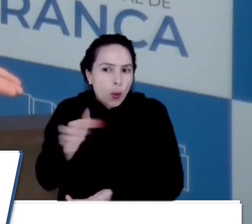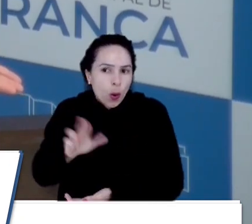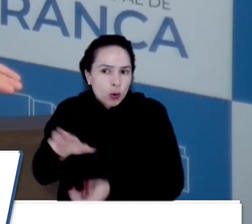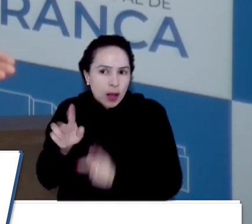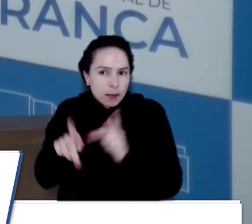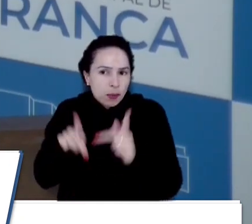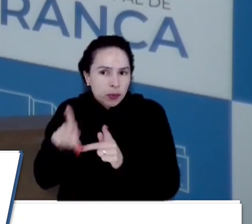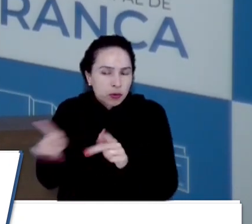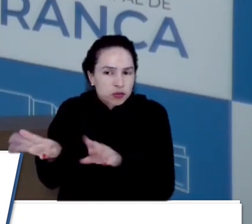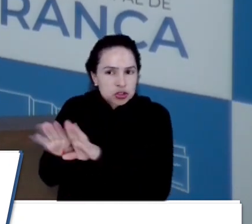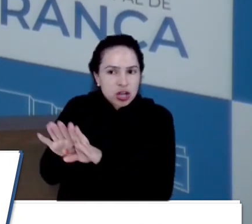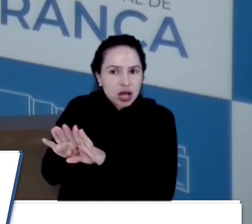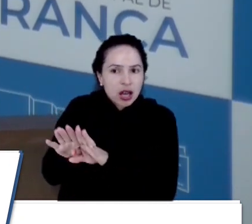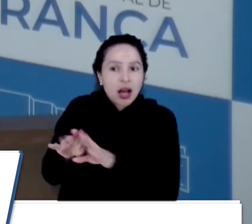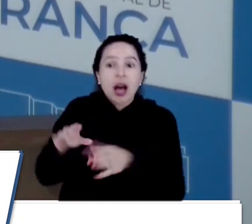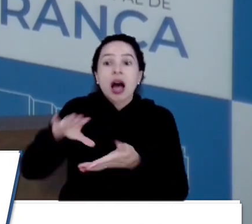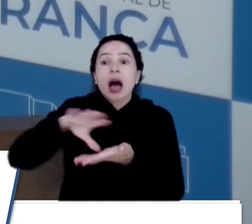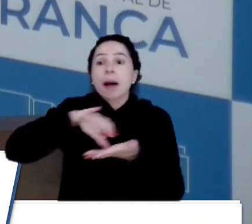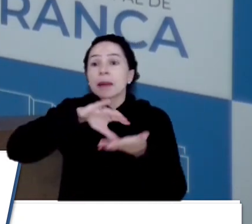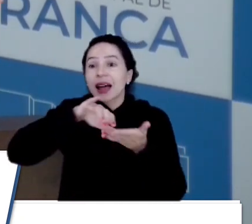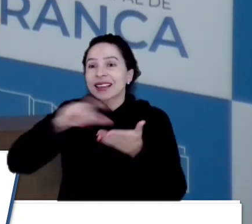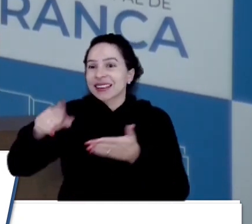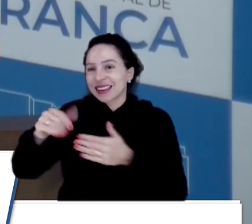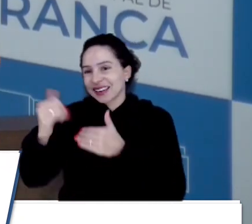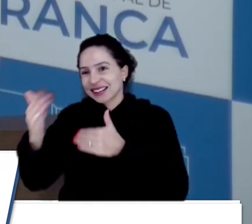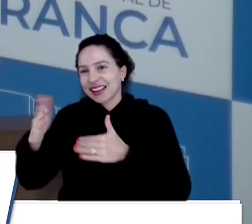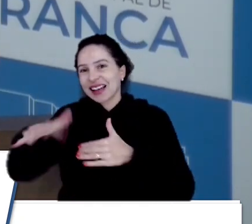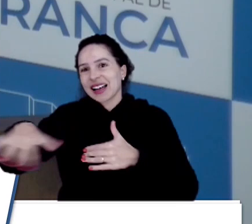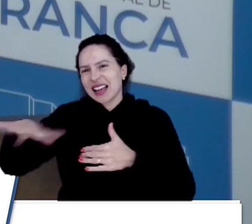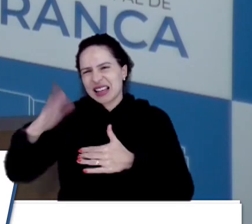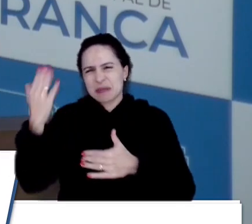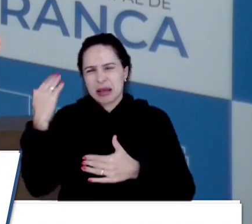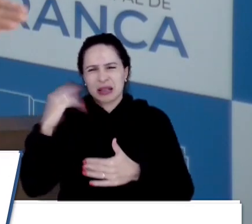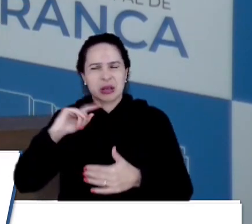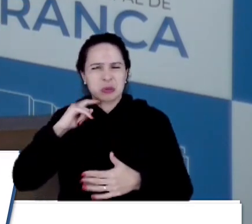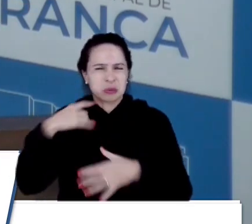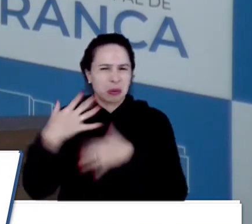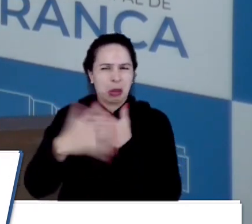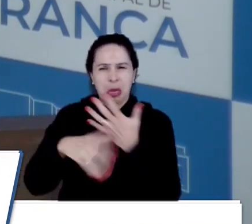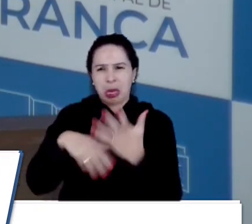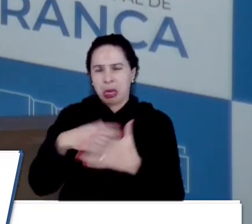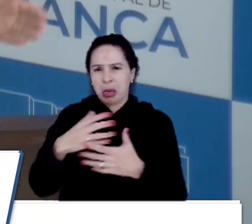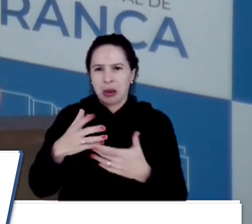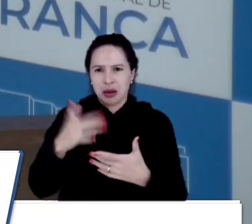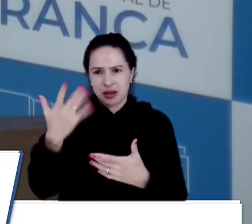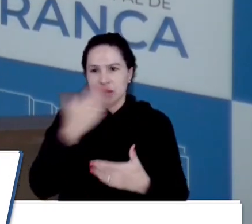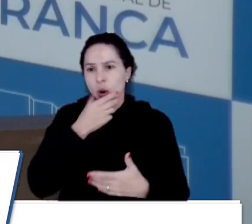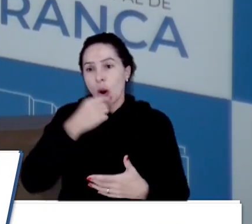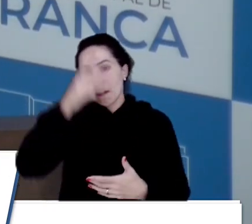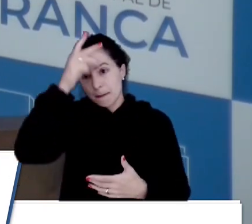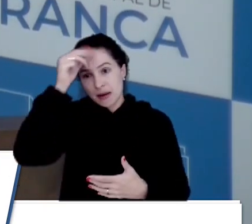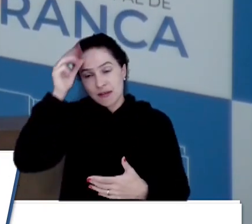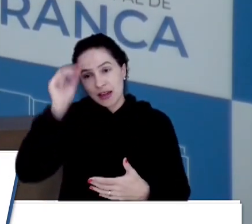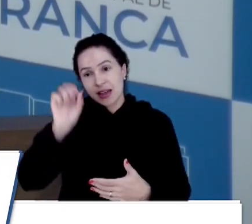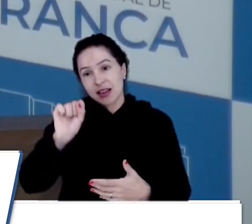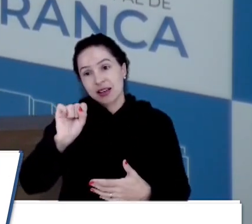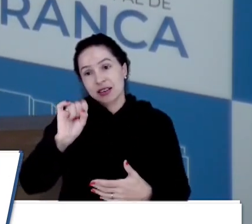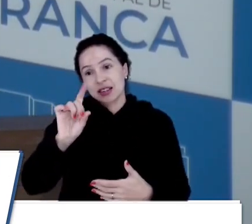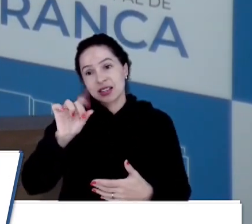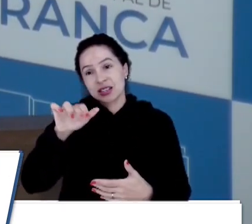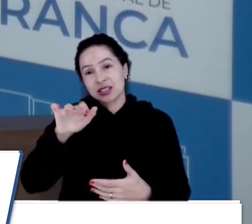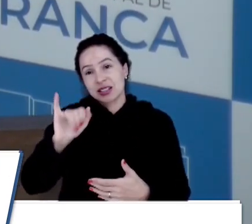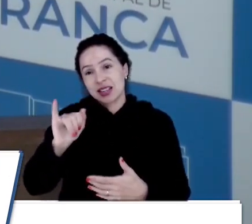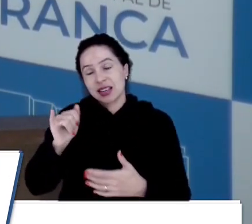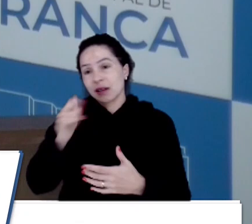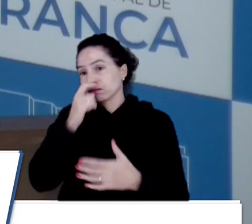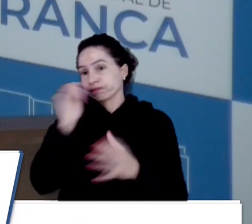população? A pracinha ali no fundo, que era uma vossoroca na época, que o nosso prefeito Sidney entupiu aquilo lá, graças